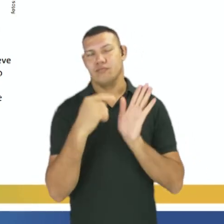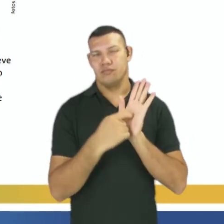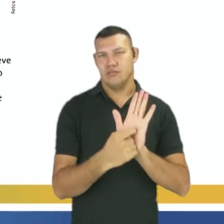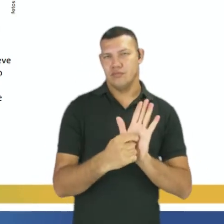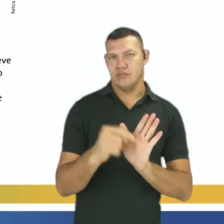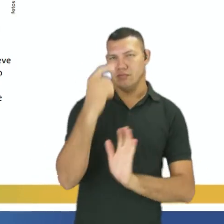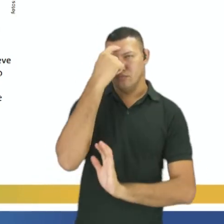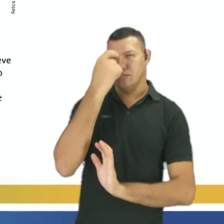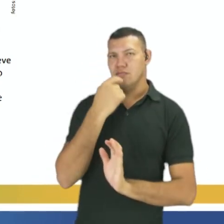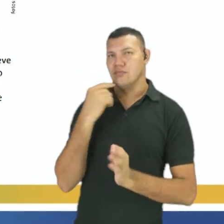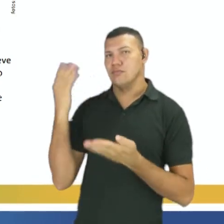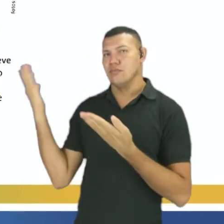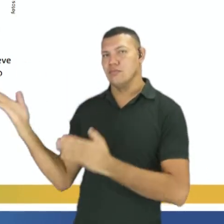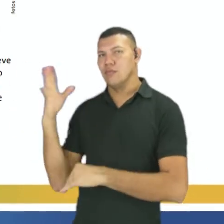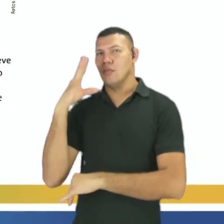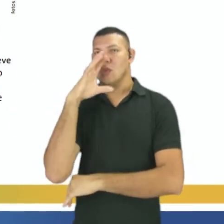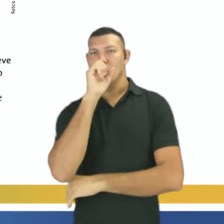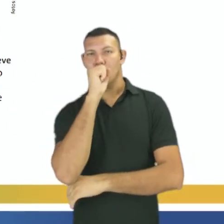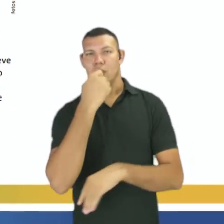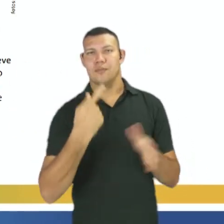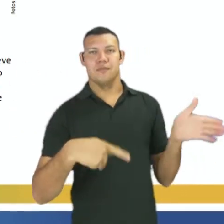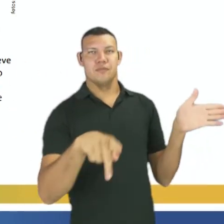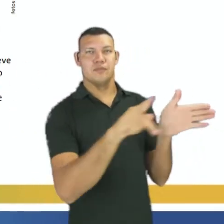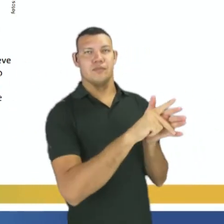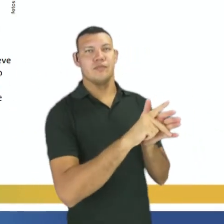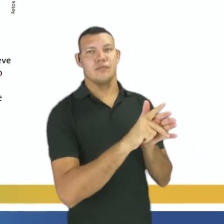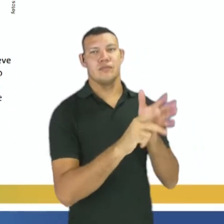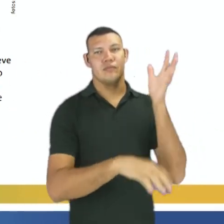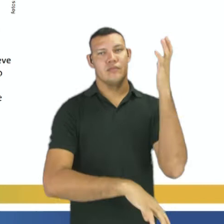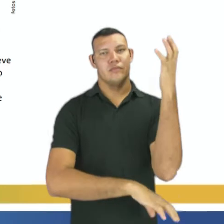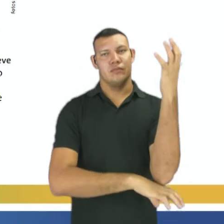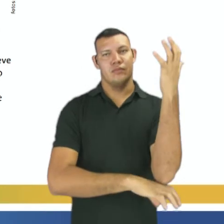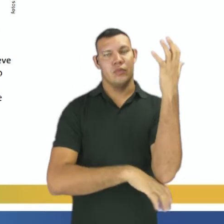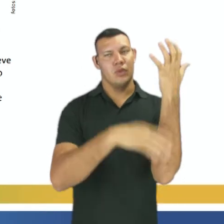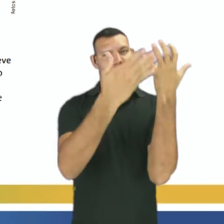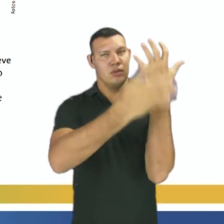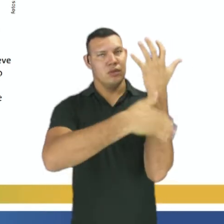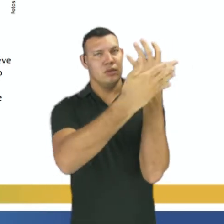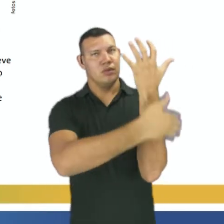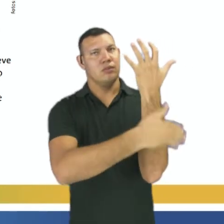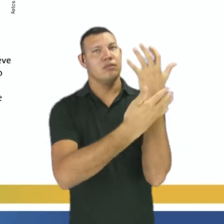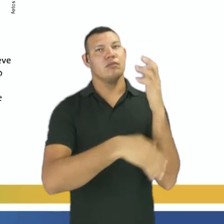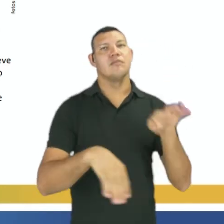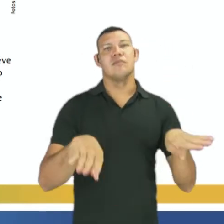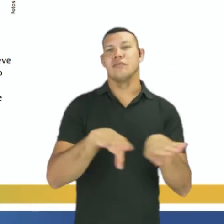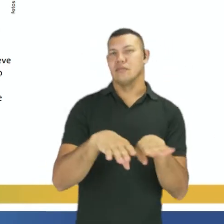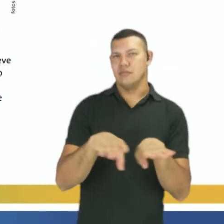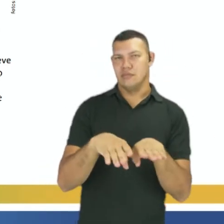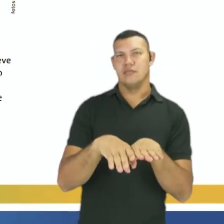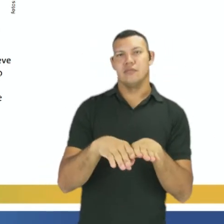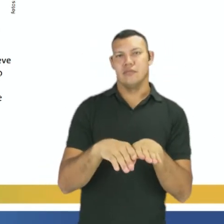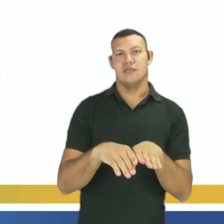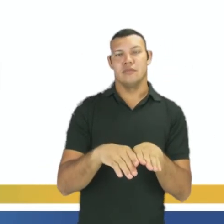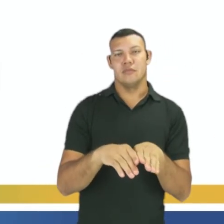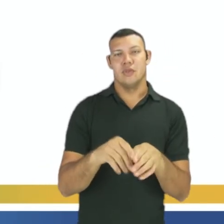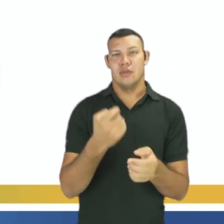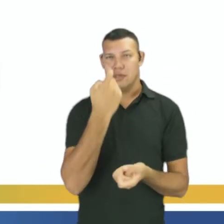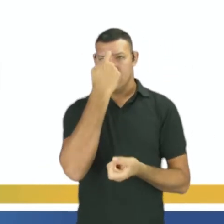naturais encontrados na laranja, no abacaxi. E os artificiais que são colocados também nos